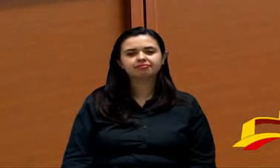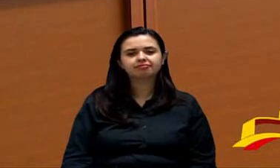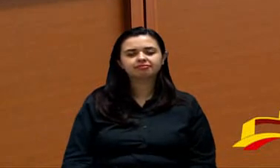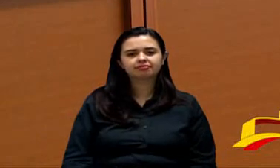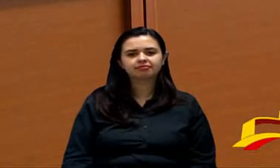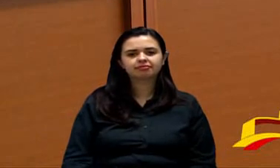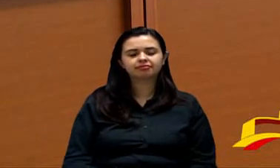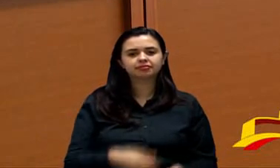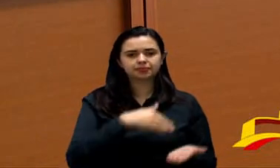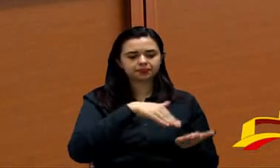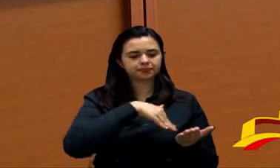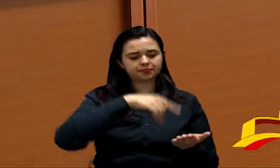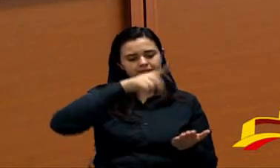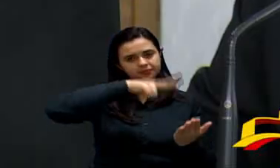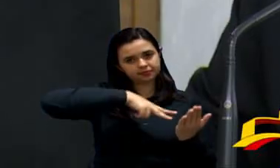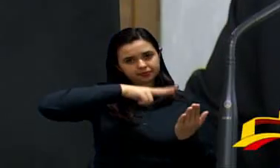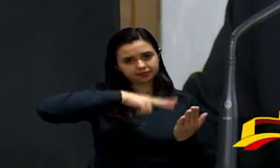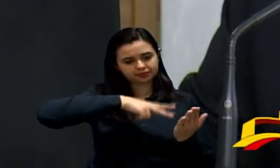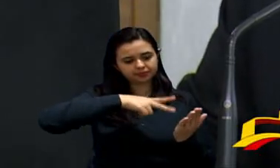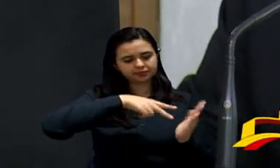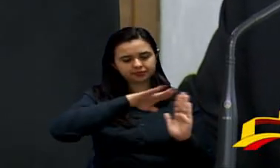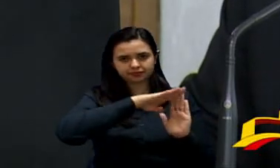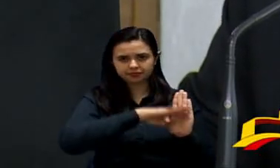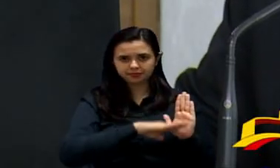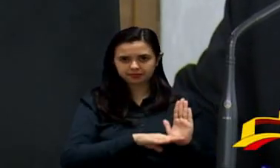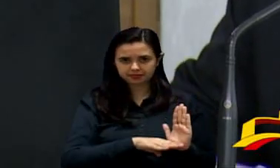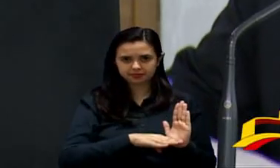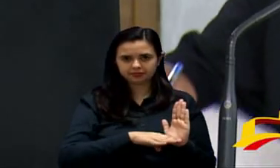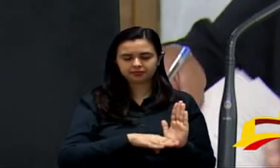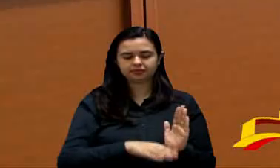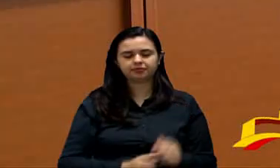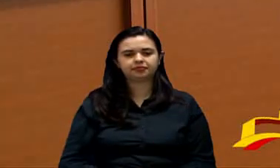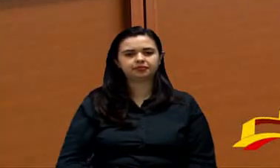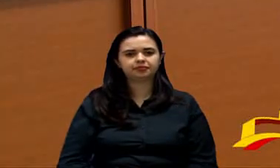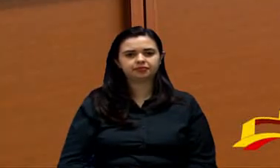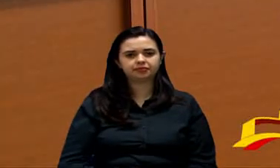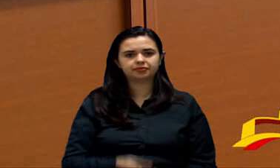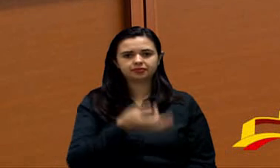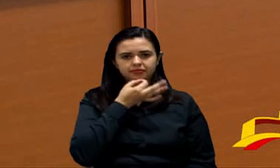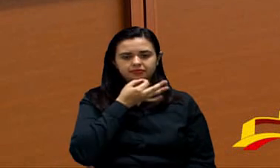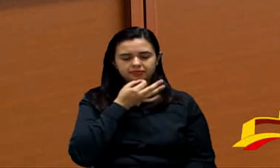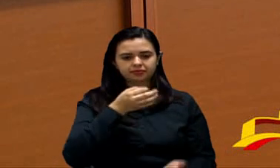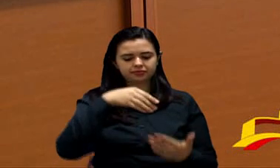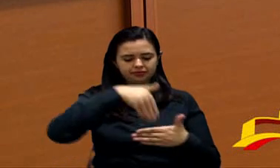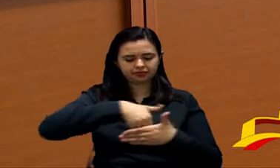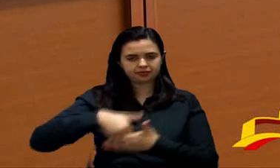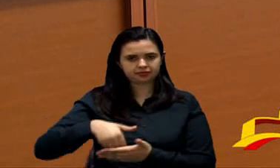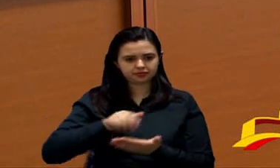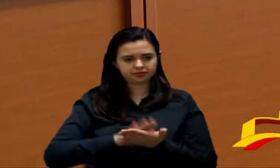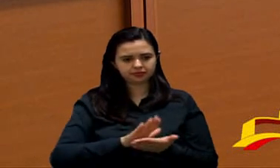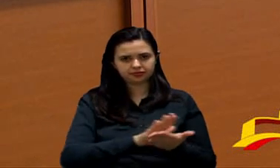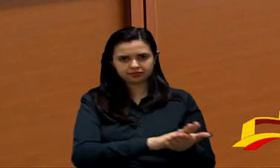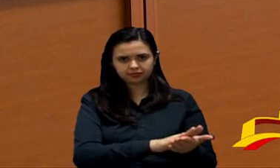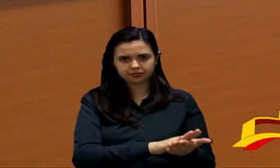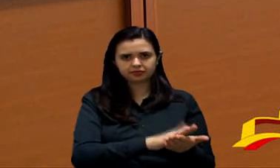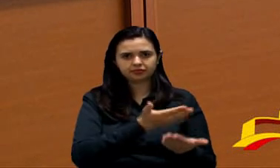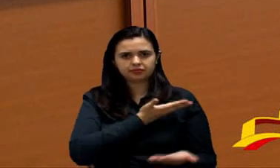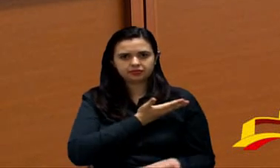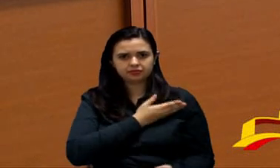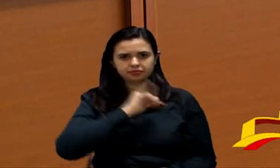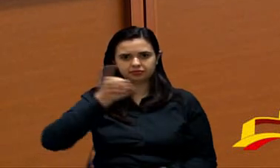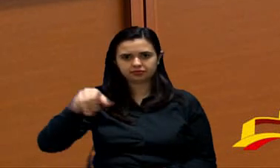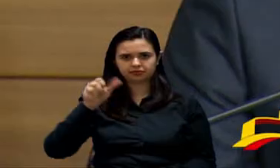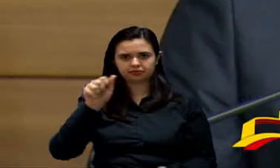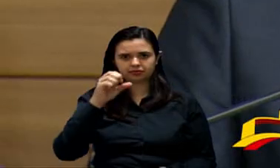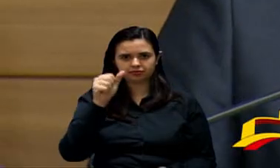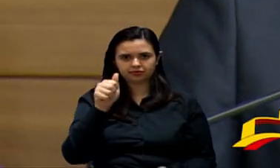O secretário fará a leitura dos requerimentos verbais. Requerimento, voto de congratulações à nossa amiga Joana Dark